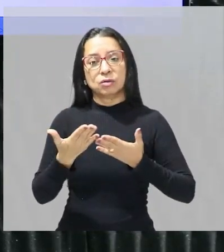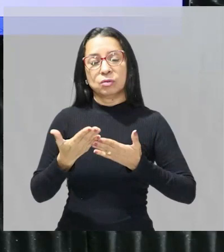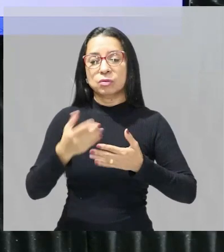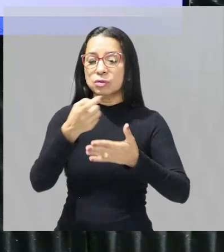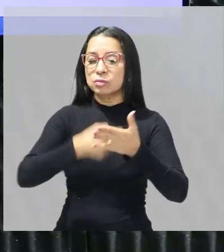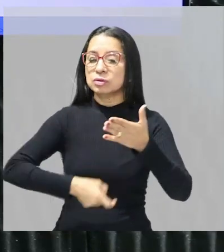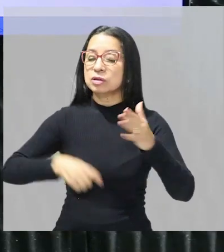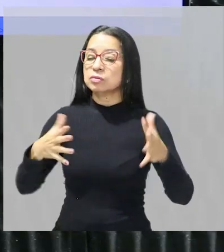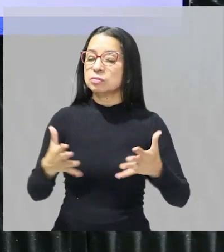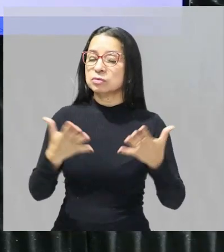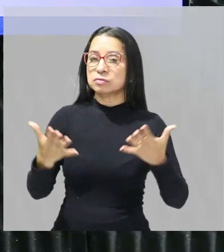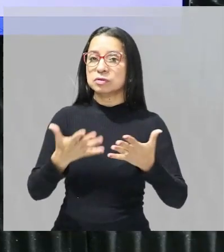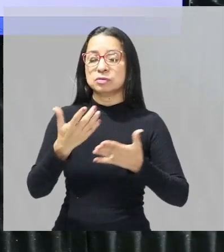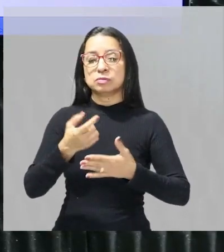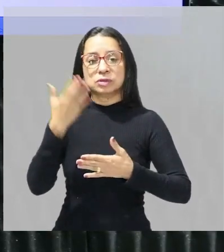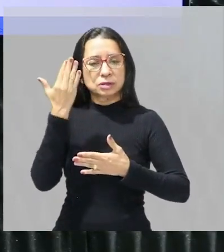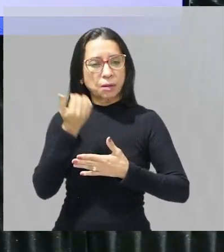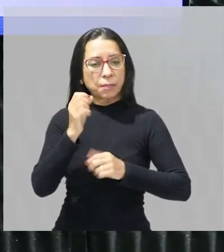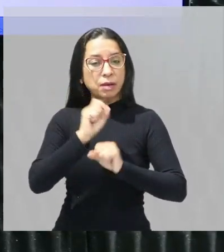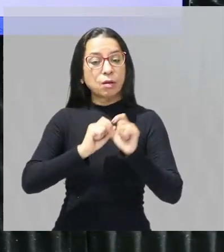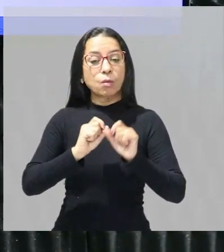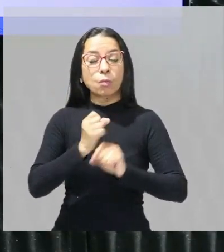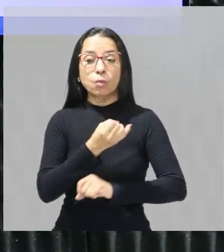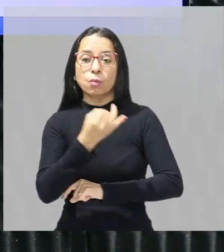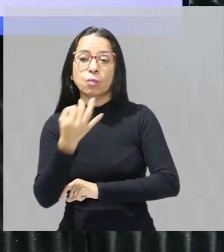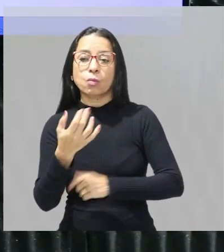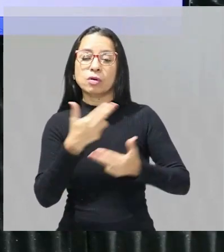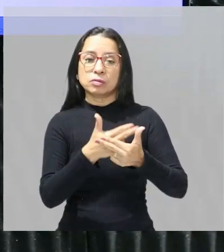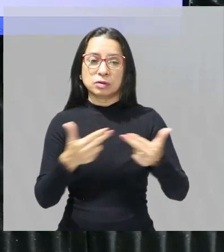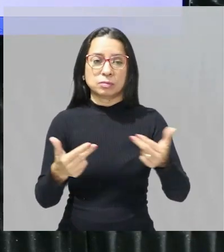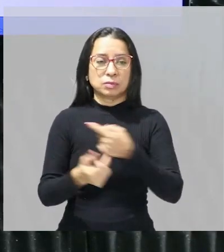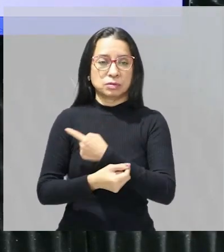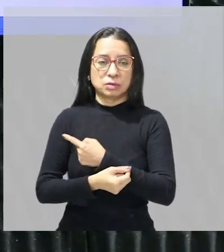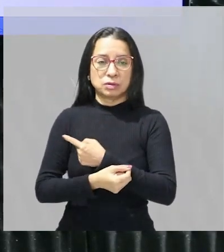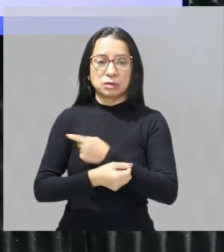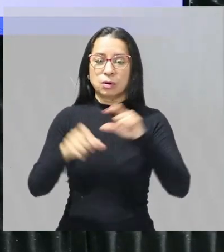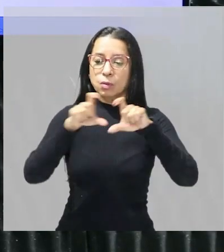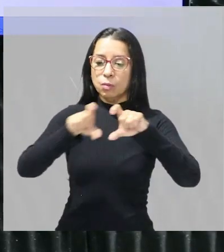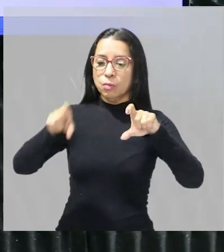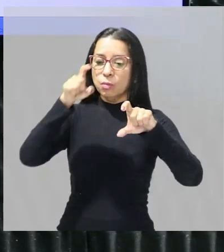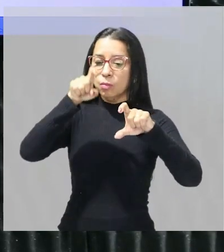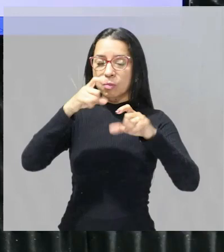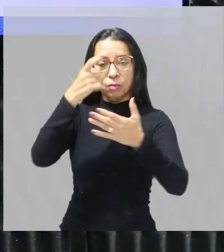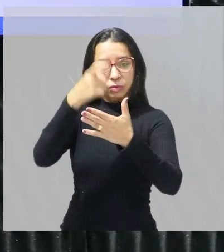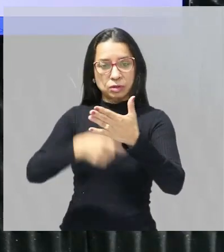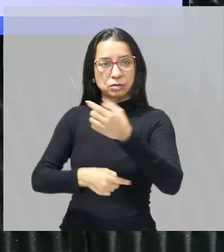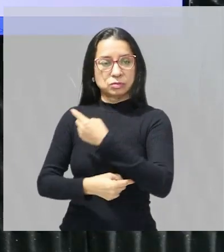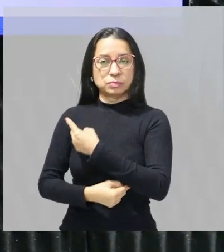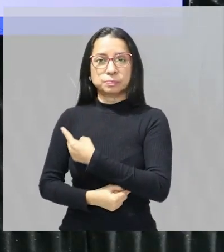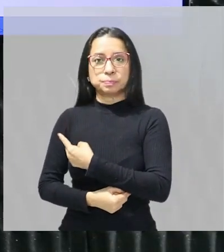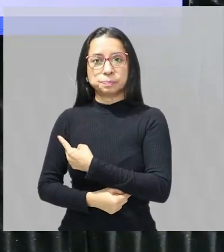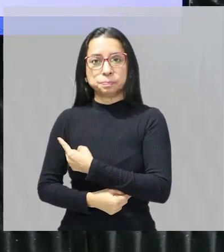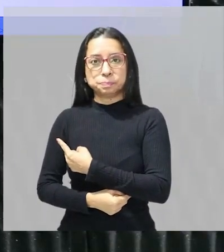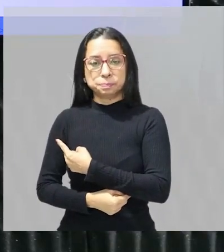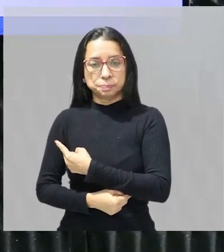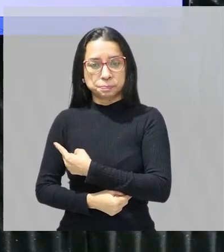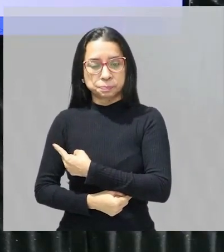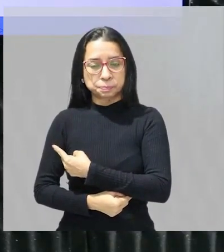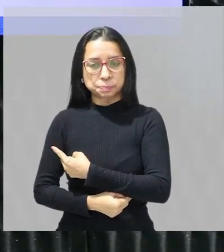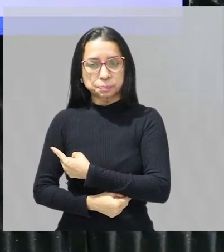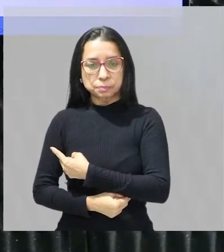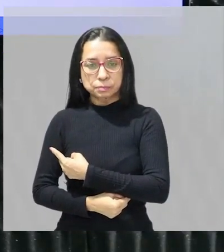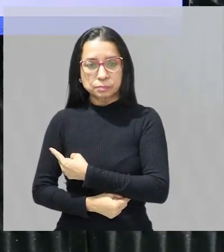vamos identificar esses elementos. Olha o que o texto me diz. A demanda mundial para a produção de